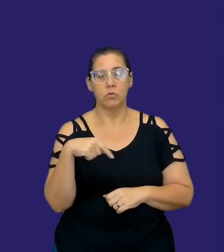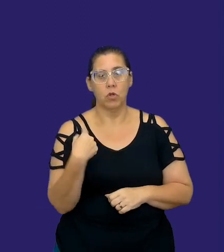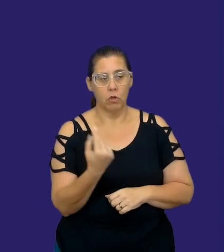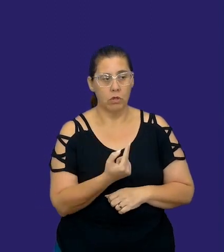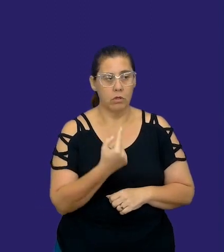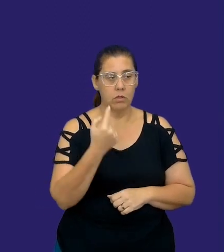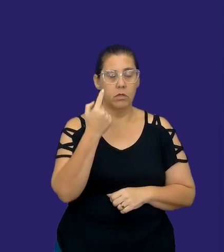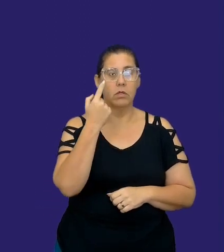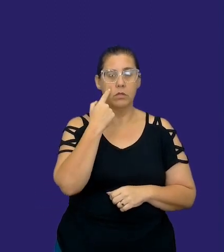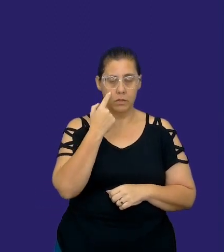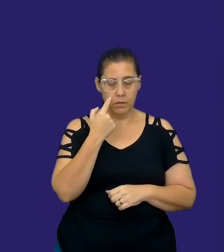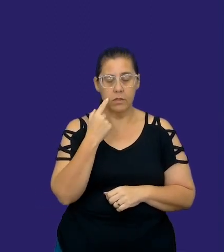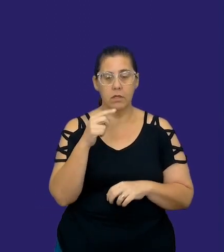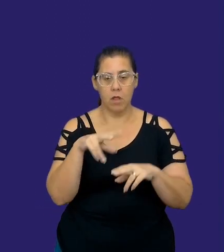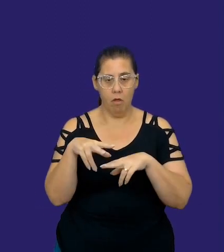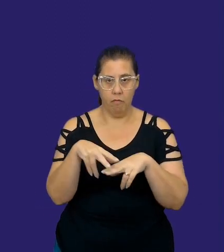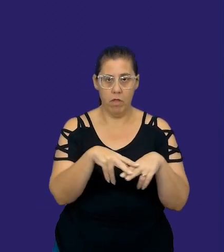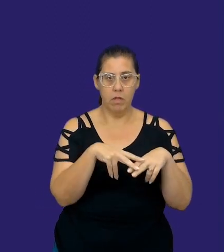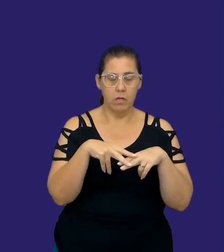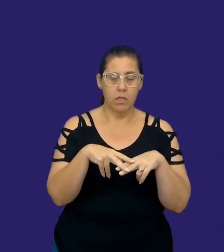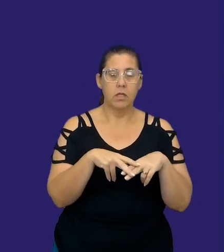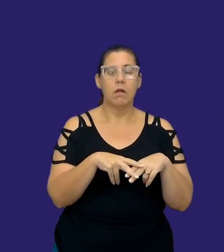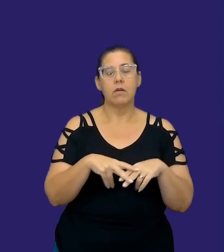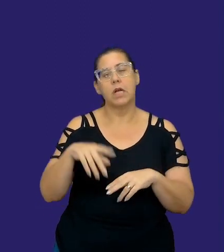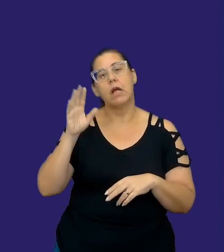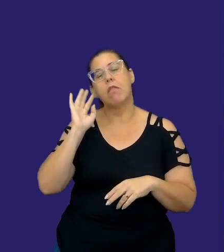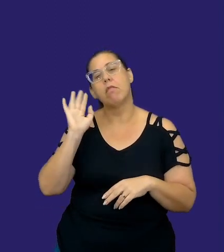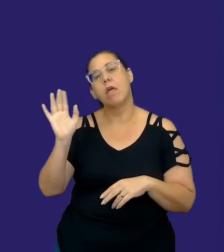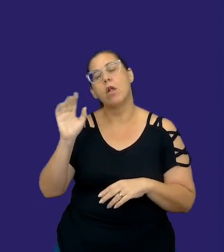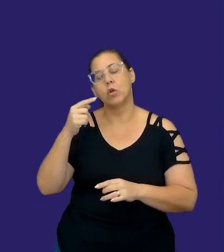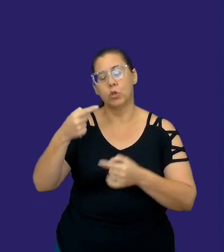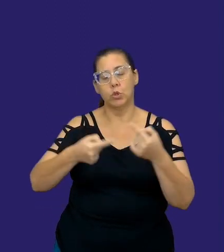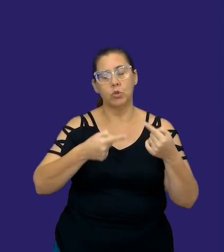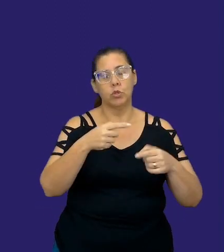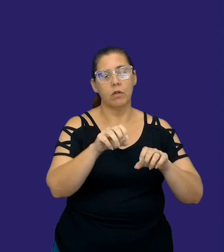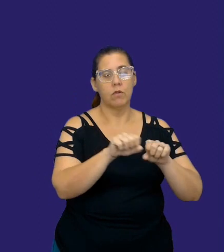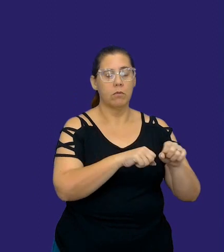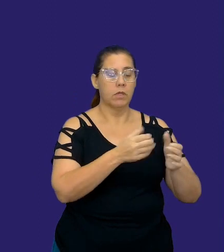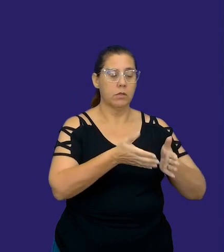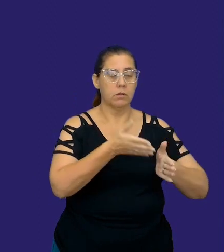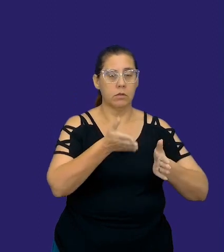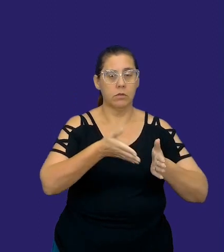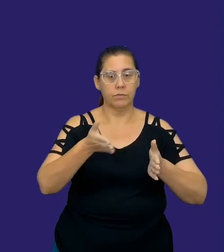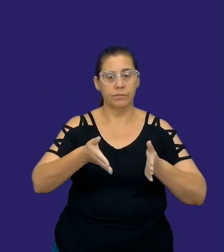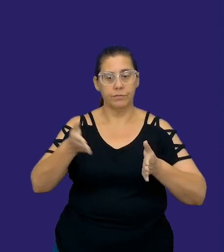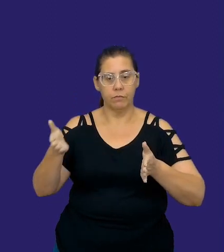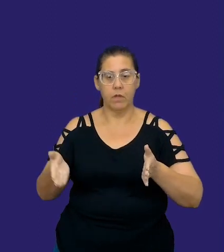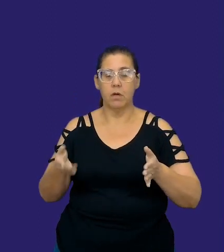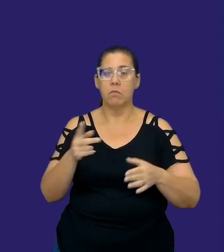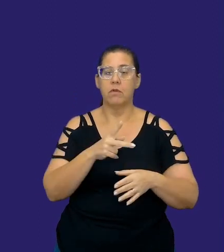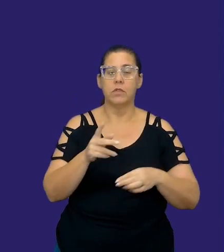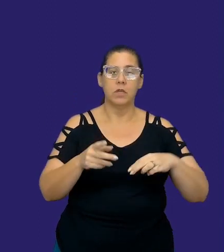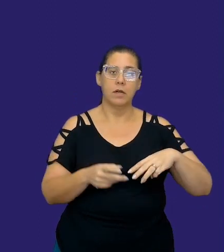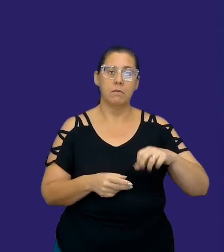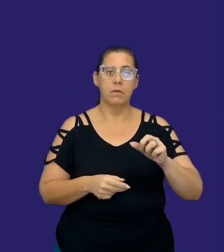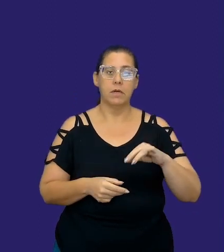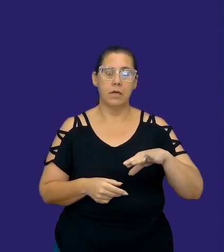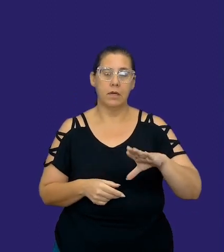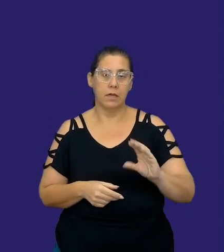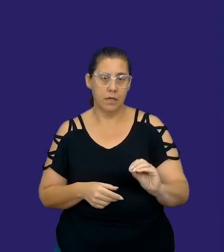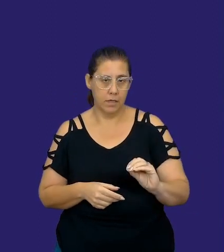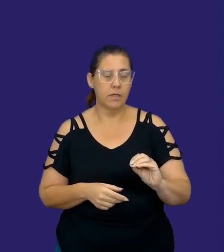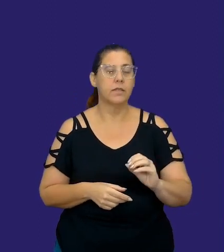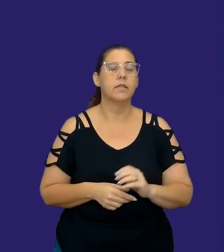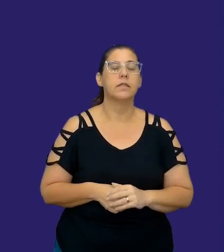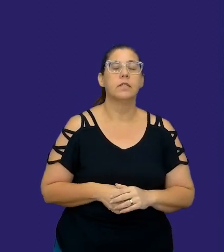fazer aquela revisitação aos aspectos teóricos discutidos na formação de etapa pela professora Márcia Sanches, no vídeo que